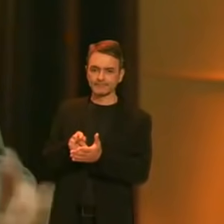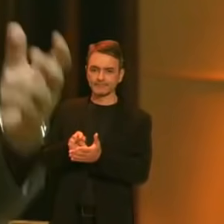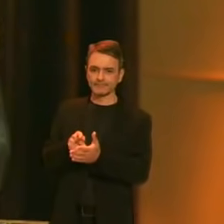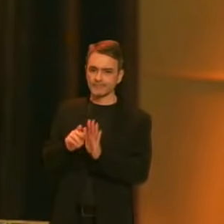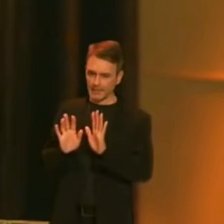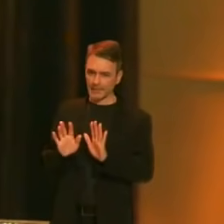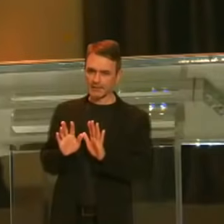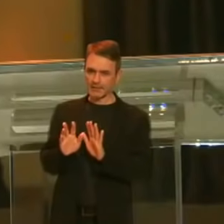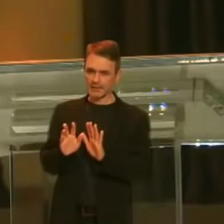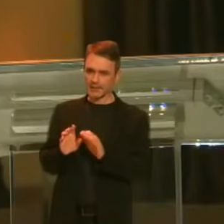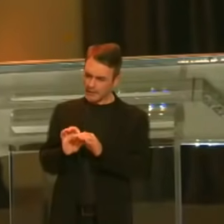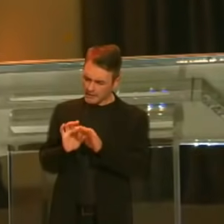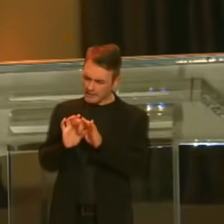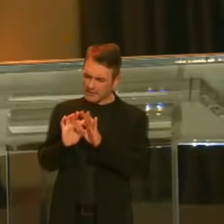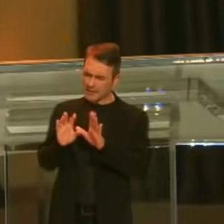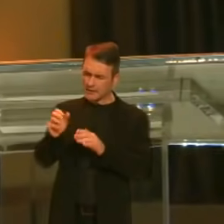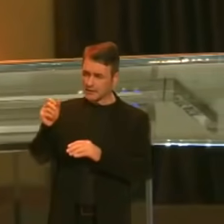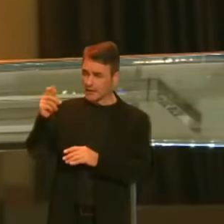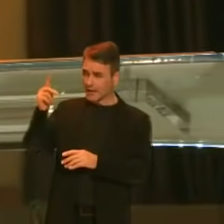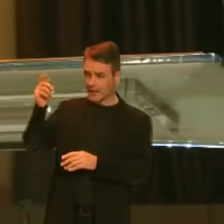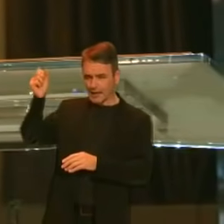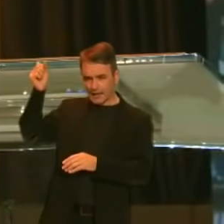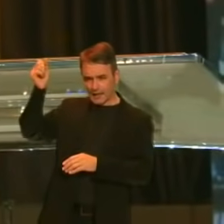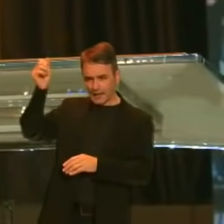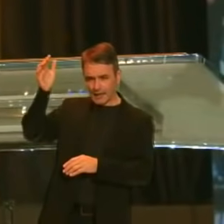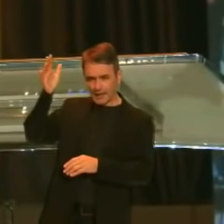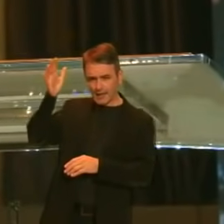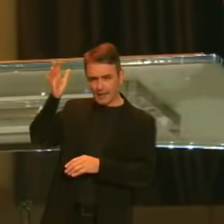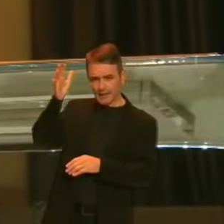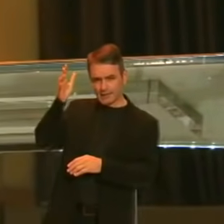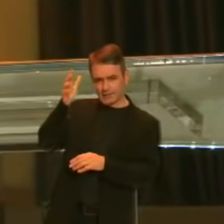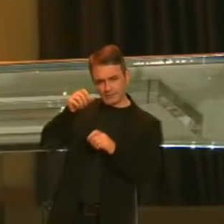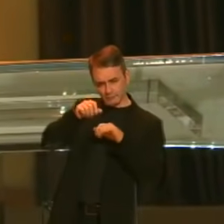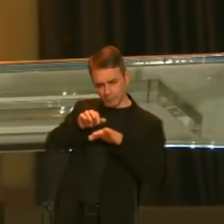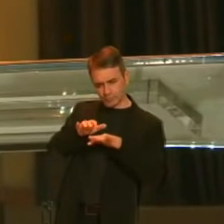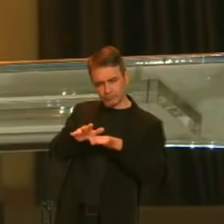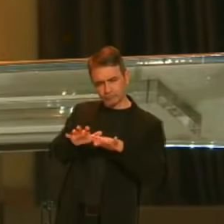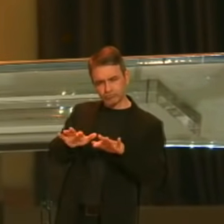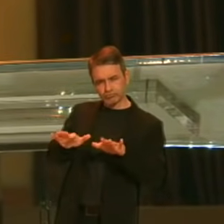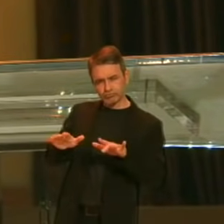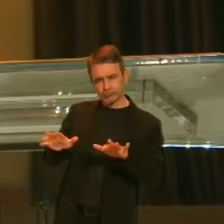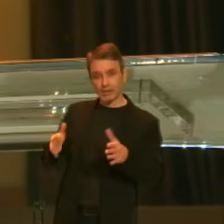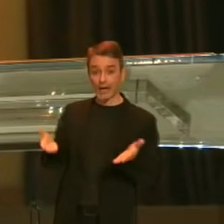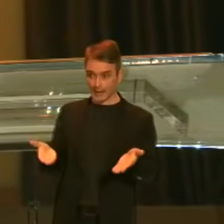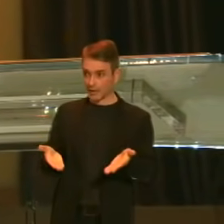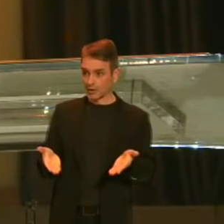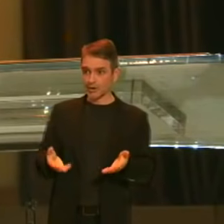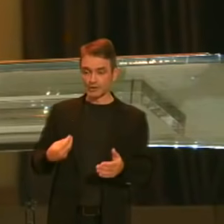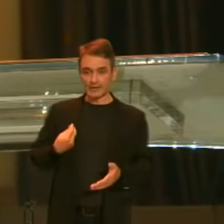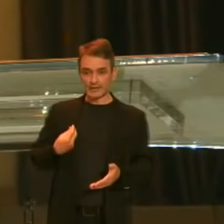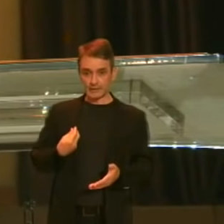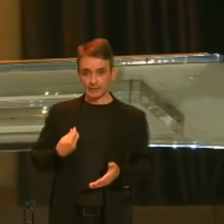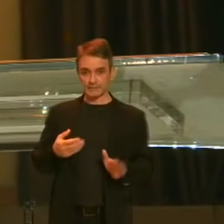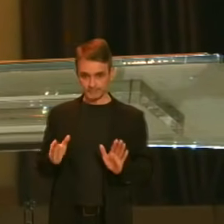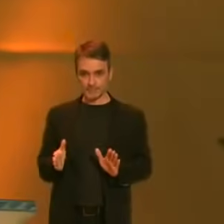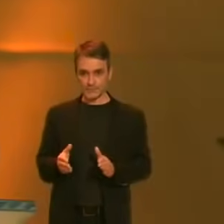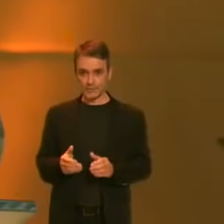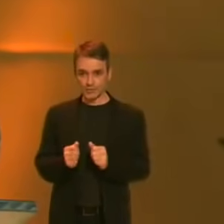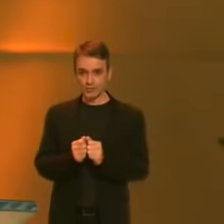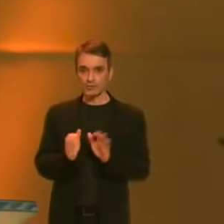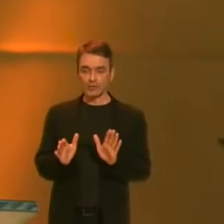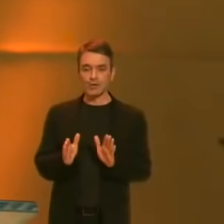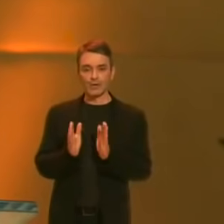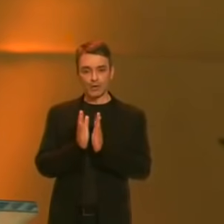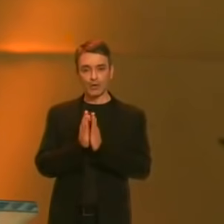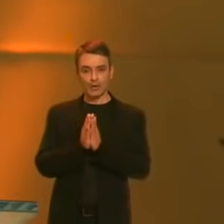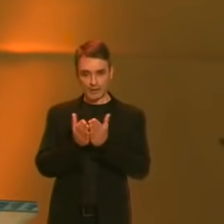Deixa a graça de Deus fluir na tua vida. Se você estiver aqui conosco, tá? Então eu quero